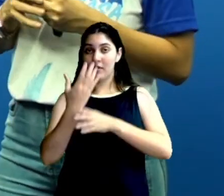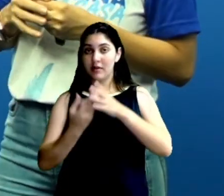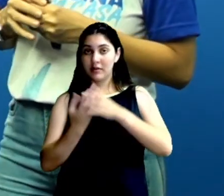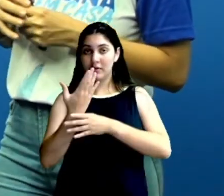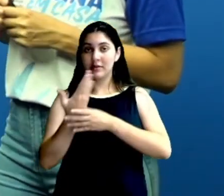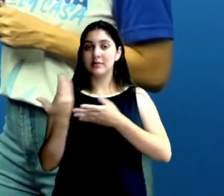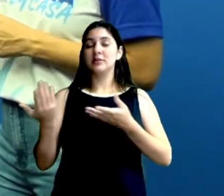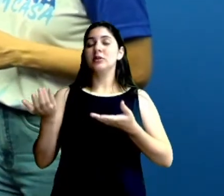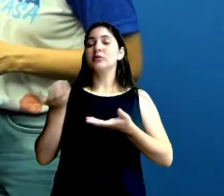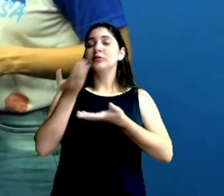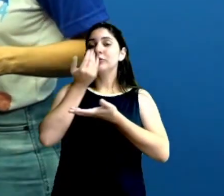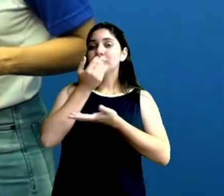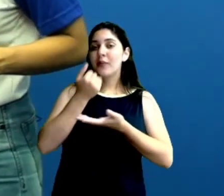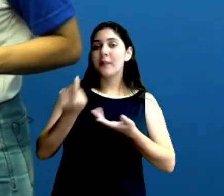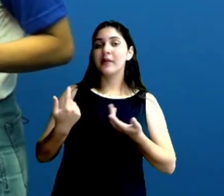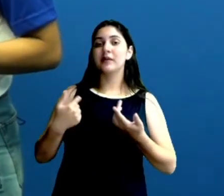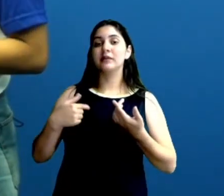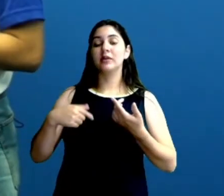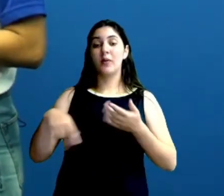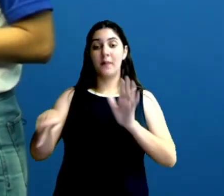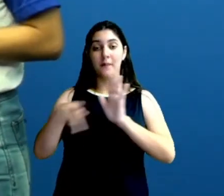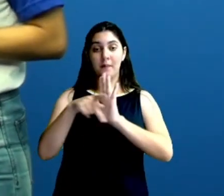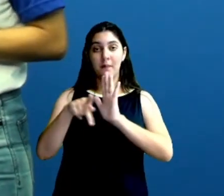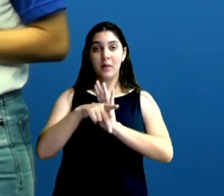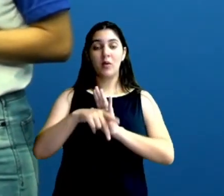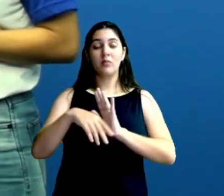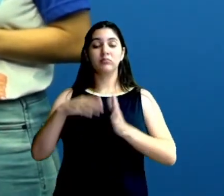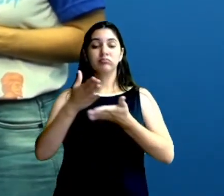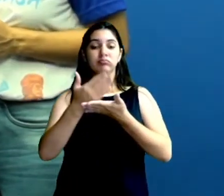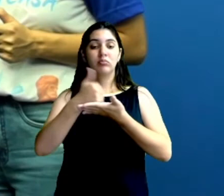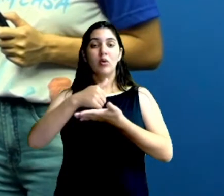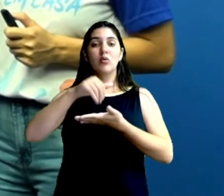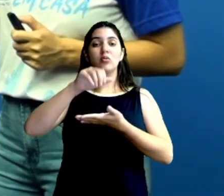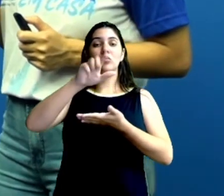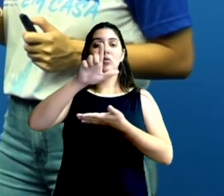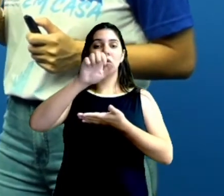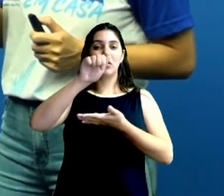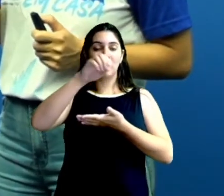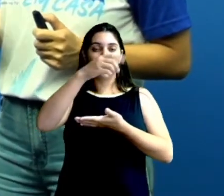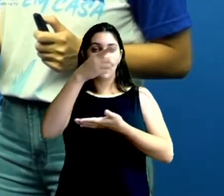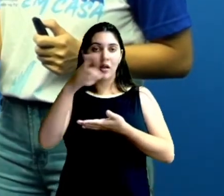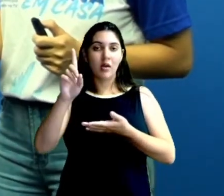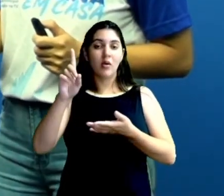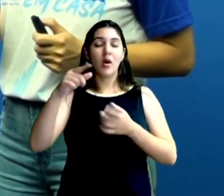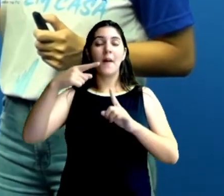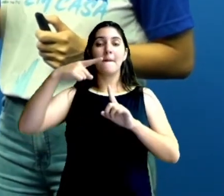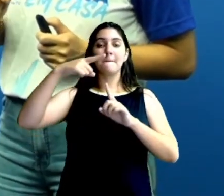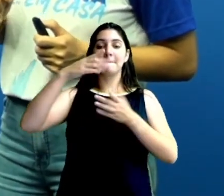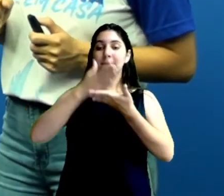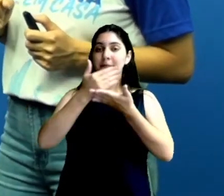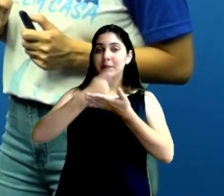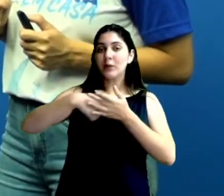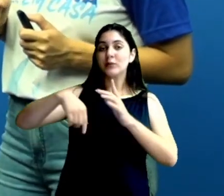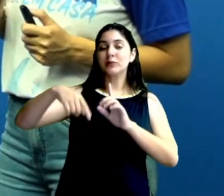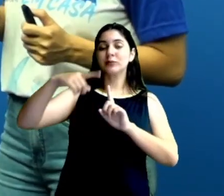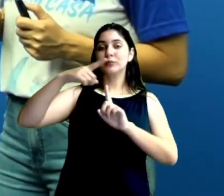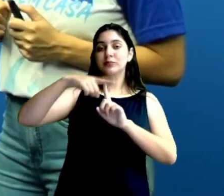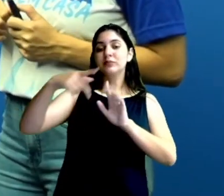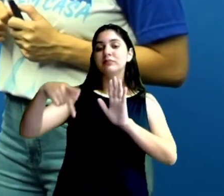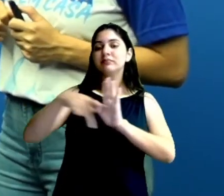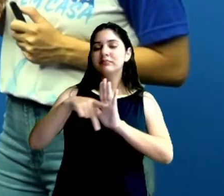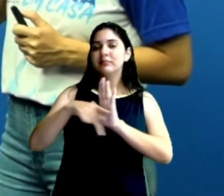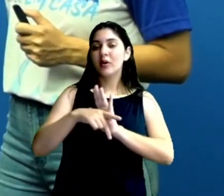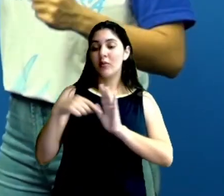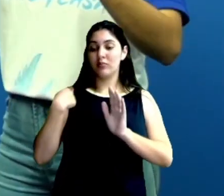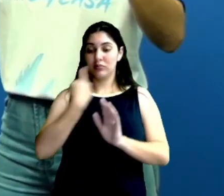de sobremesas. O próprio bolo Souza Leão é um bolo típico do